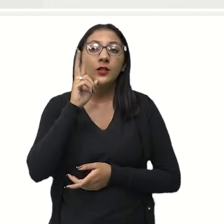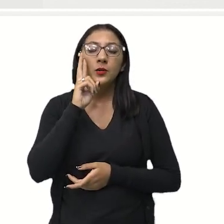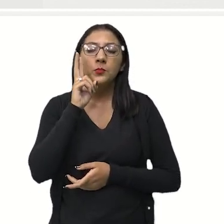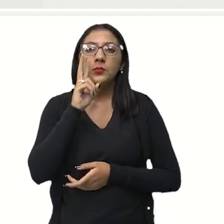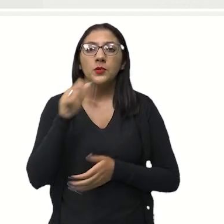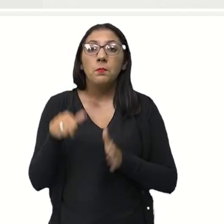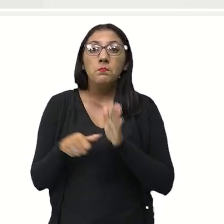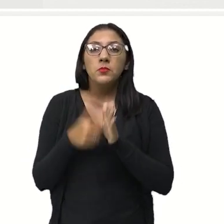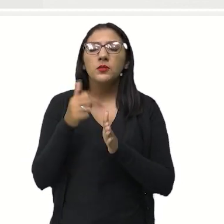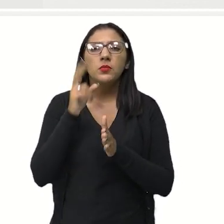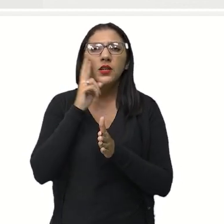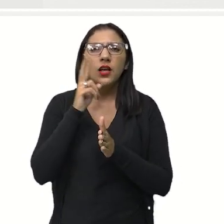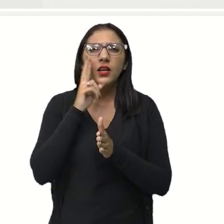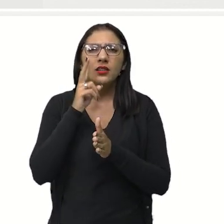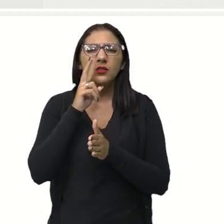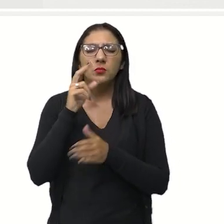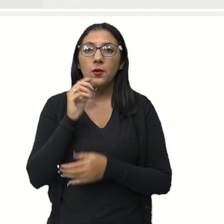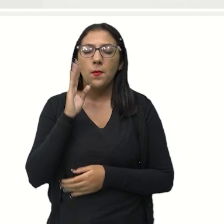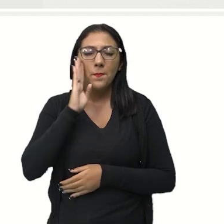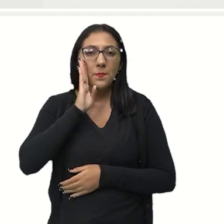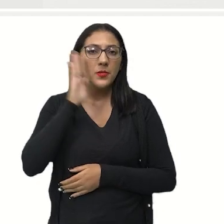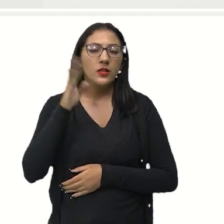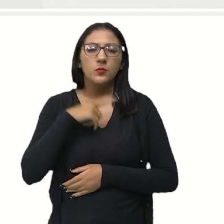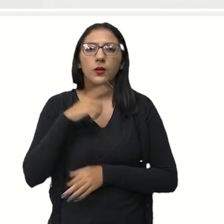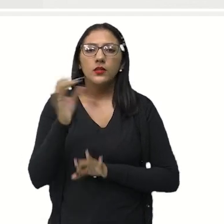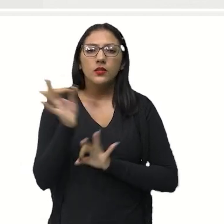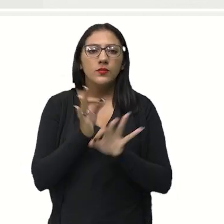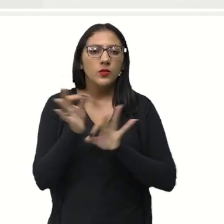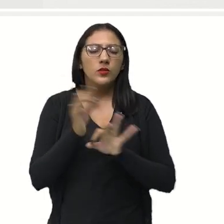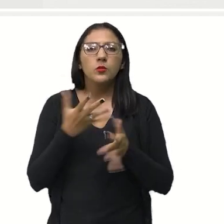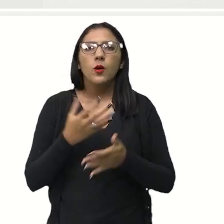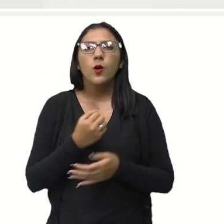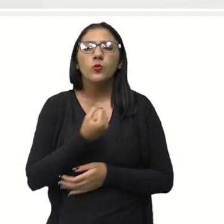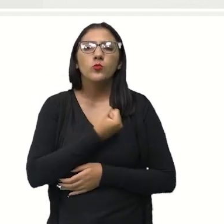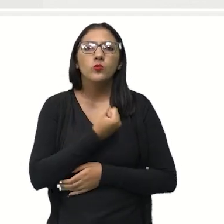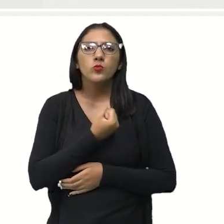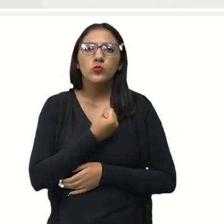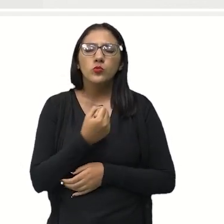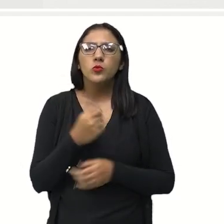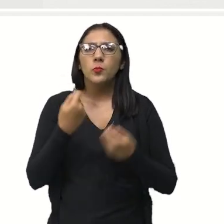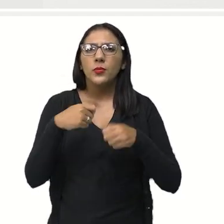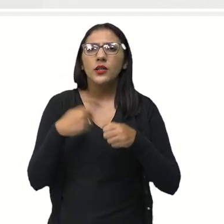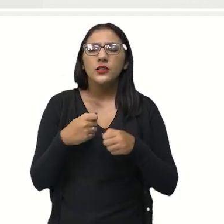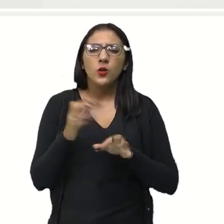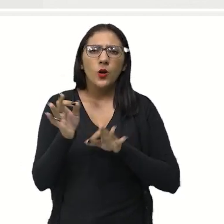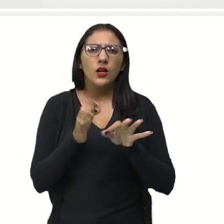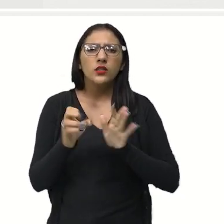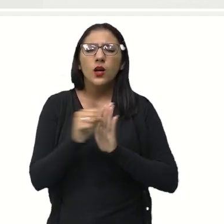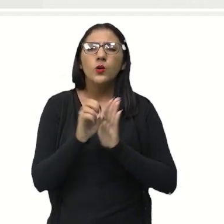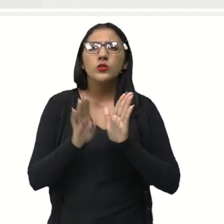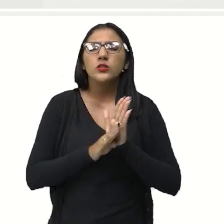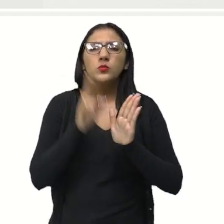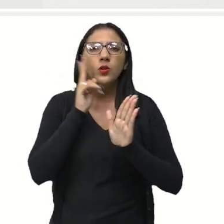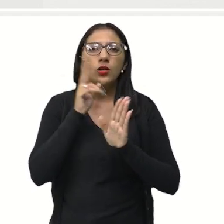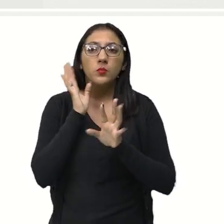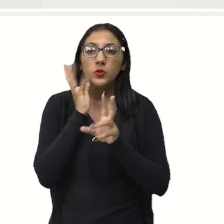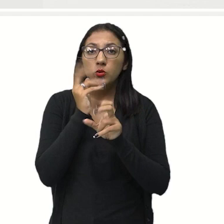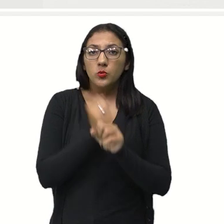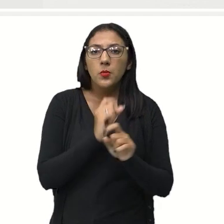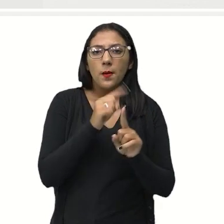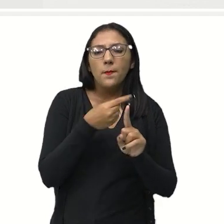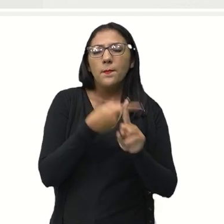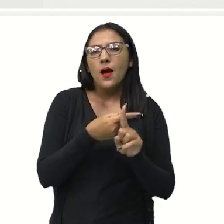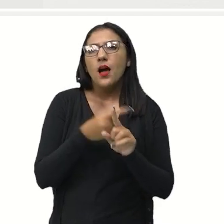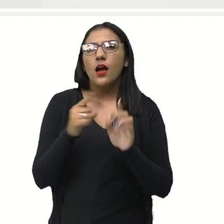primeira coisa, que foi a mais essencial aí, é a gente definir qual operação que a gente deveria usar, né? A gente está trabalhando aqui com